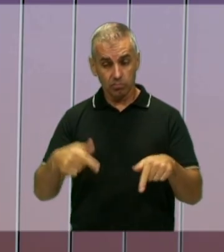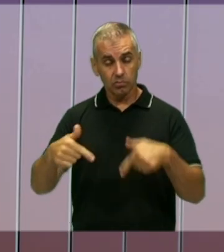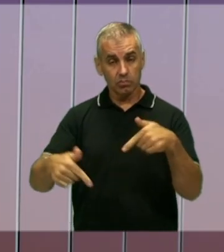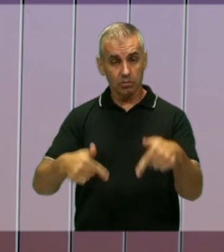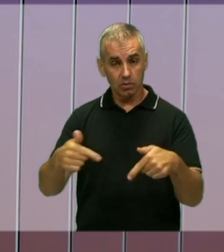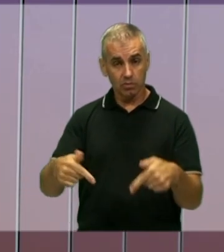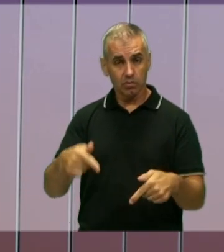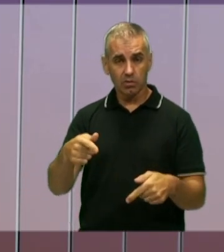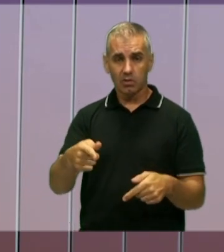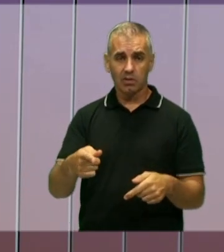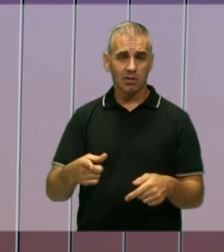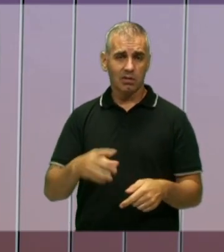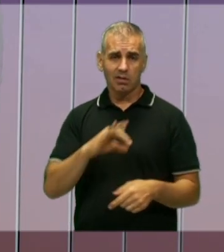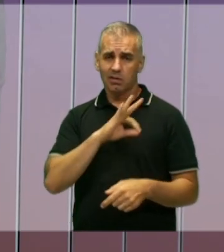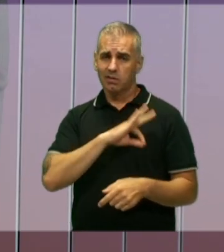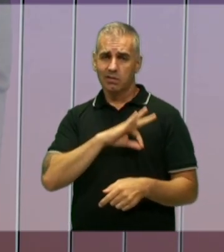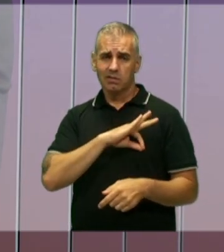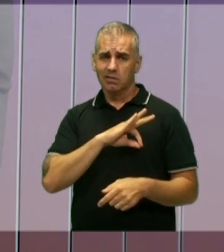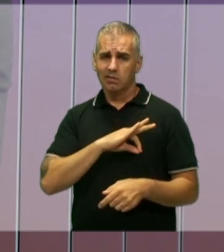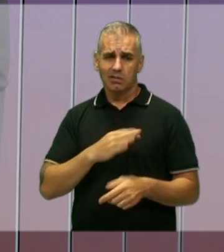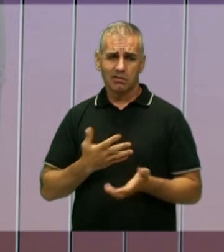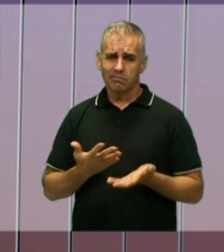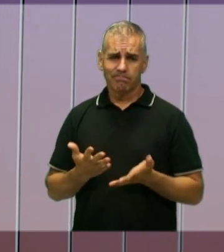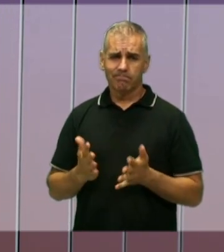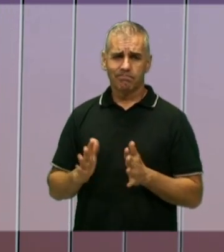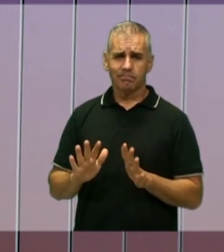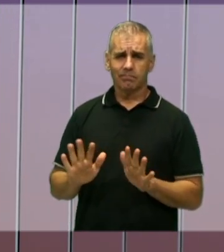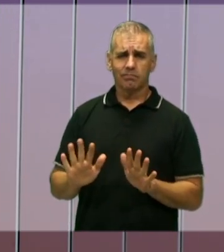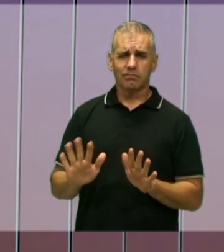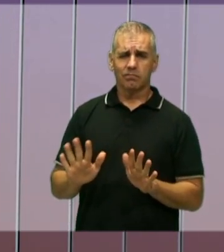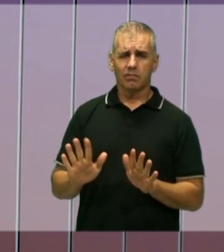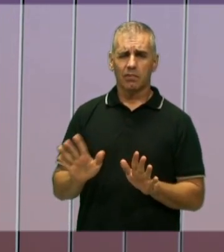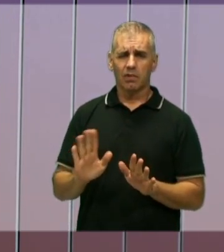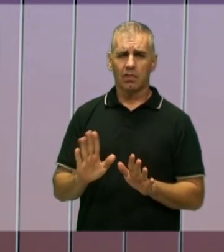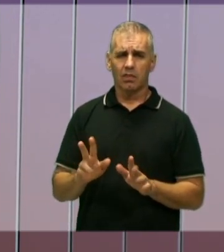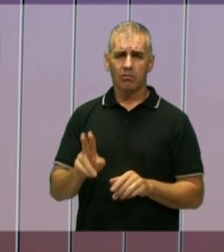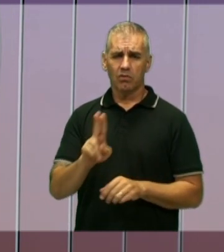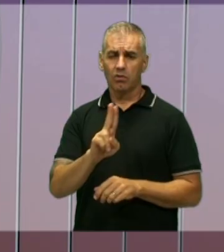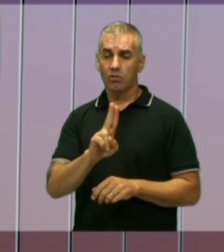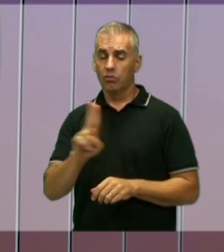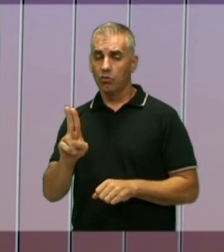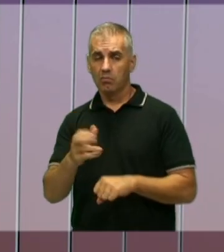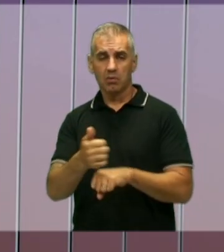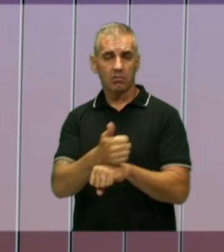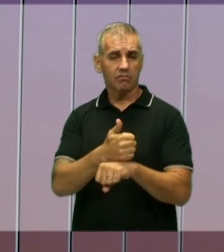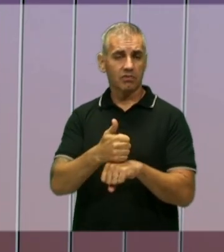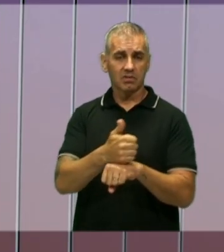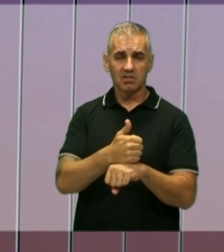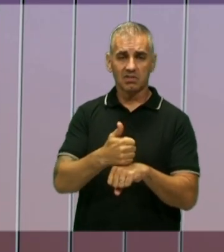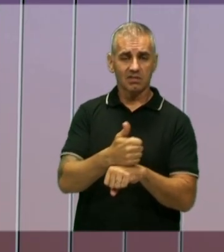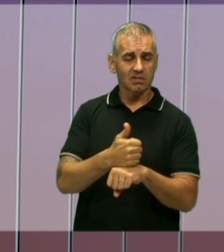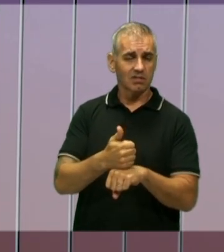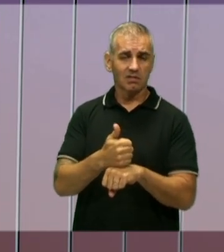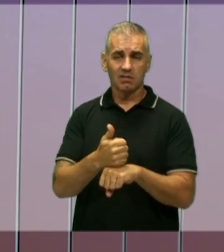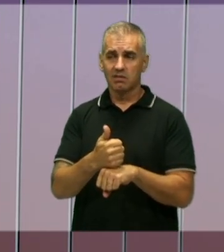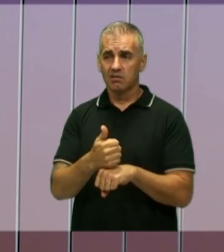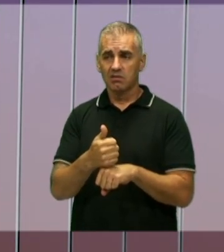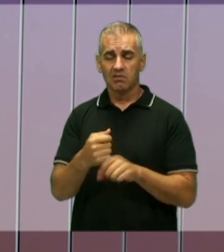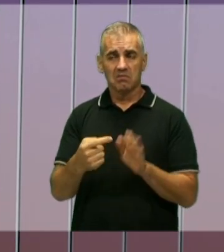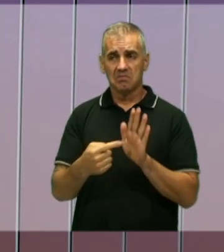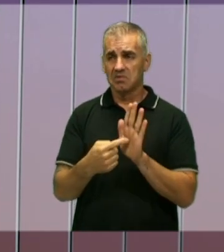citar aqui, eu não quero, de alguma forma, trazer o nome de uma profissão e de forma pejorativa,